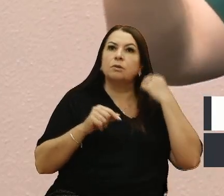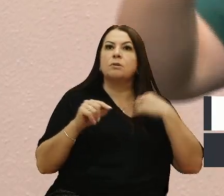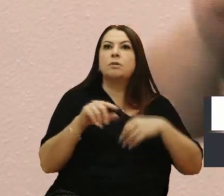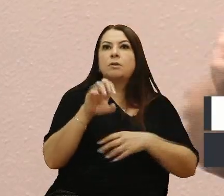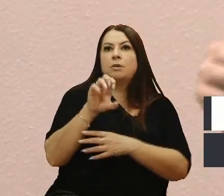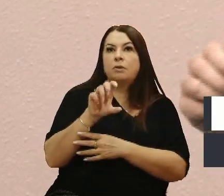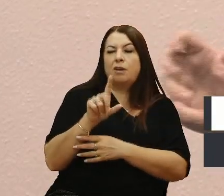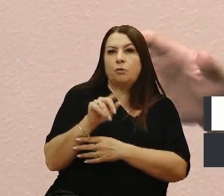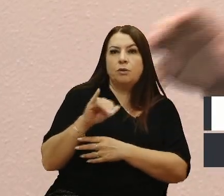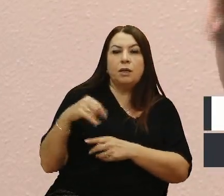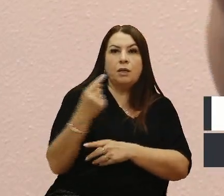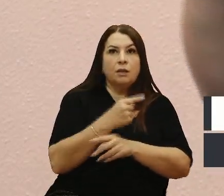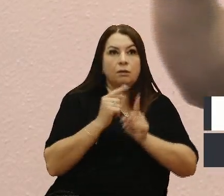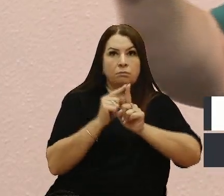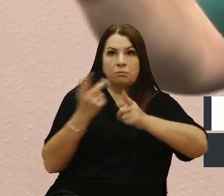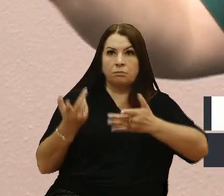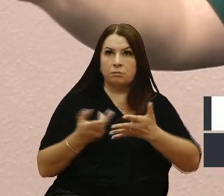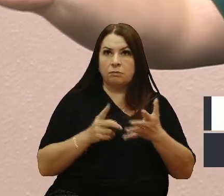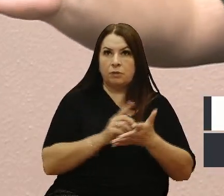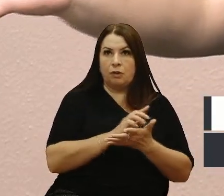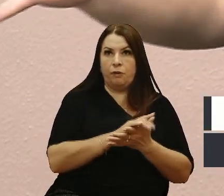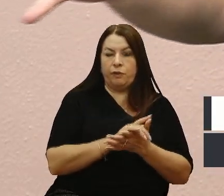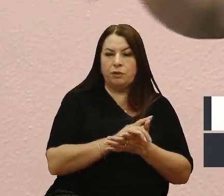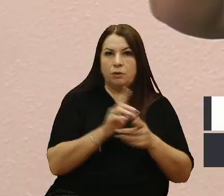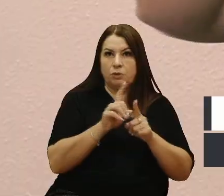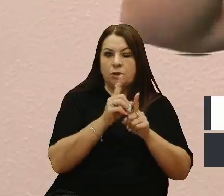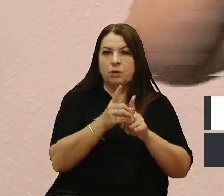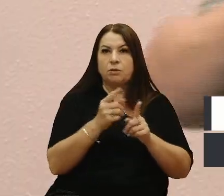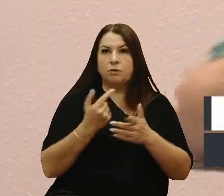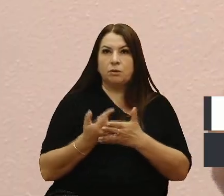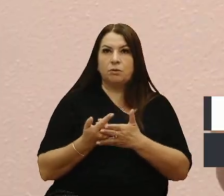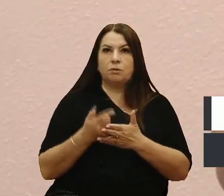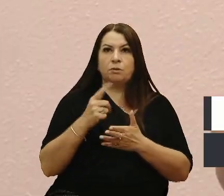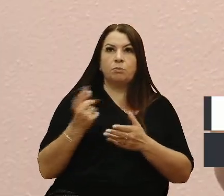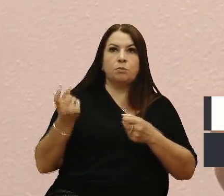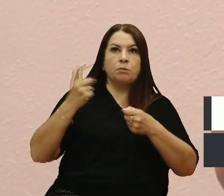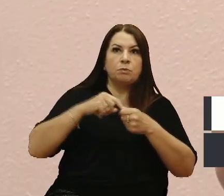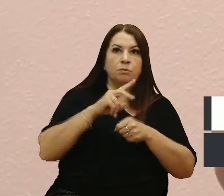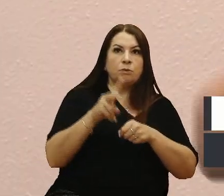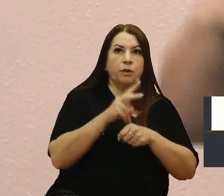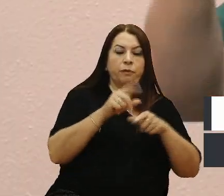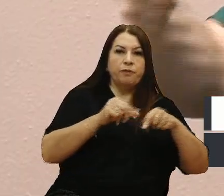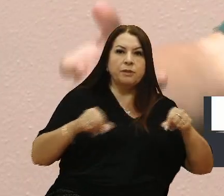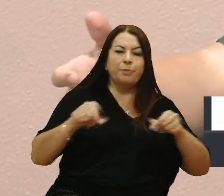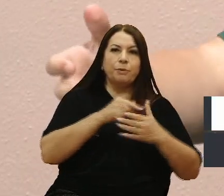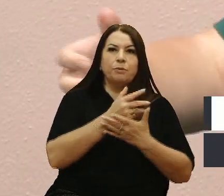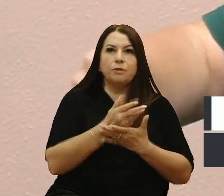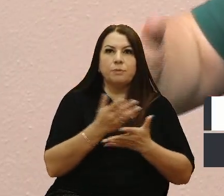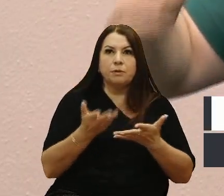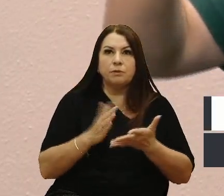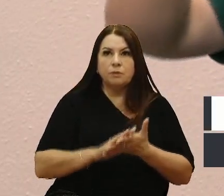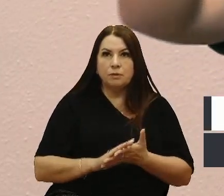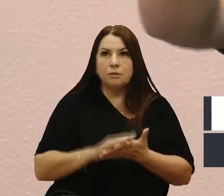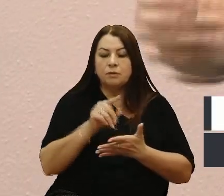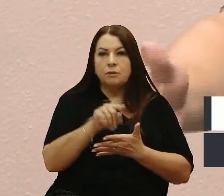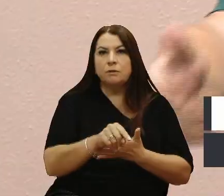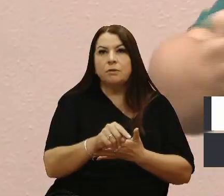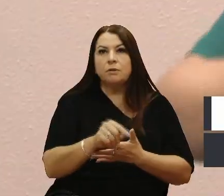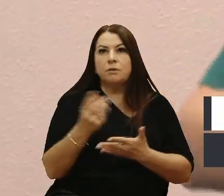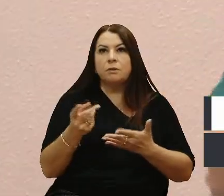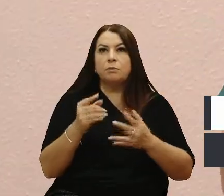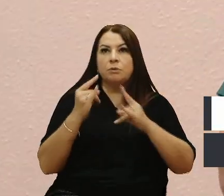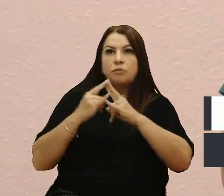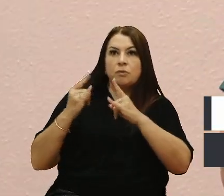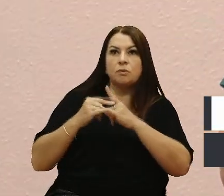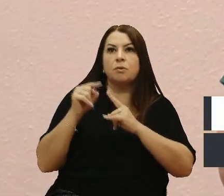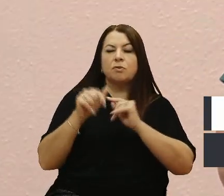prefeito maluco pela cidade. A gente já teve, buscando de volta espaços públicos que as pessoas estão cuidando, que as entidades